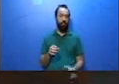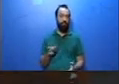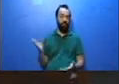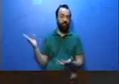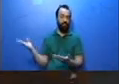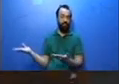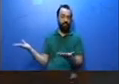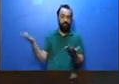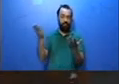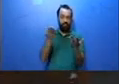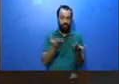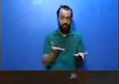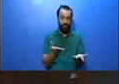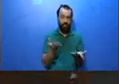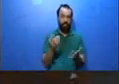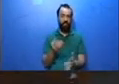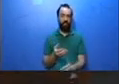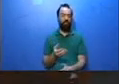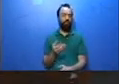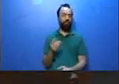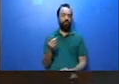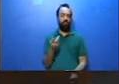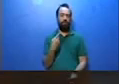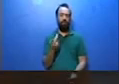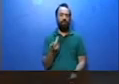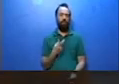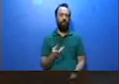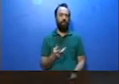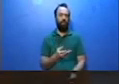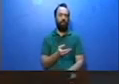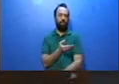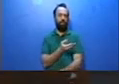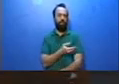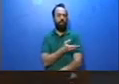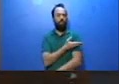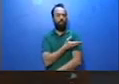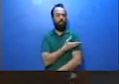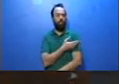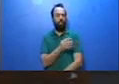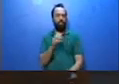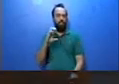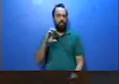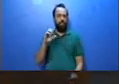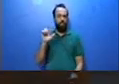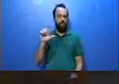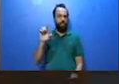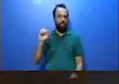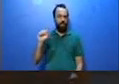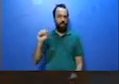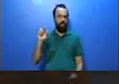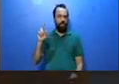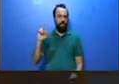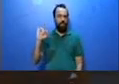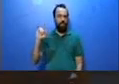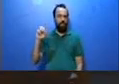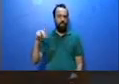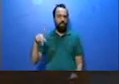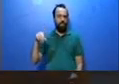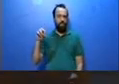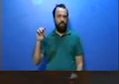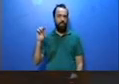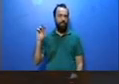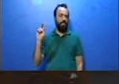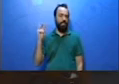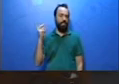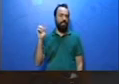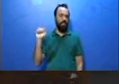chamar a nossa aluninha Clarinha para nos ajudar a escolher uma tirinha e trabalhar com essa tirinha? Vai, chama junto